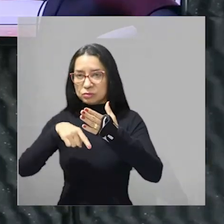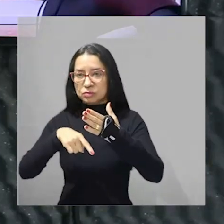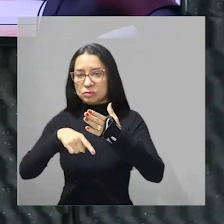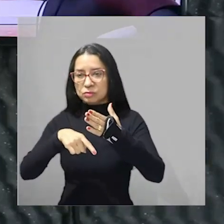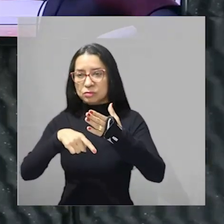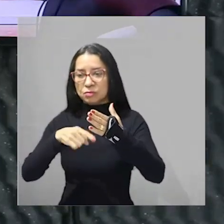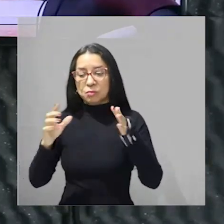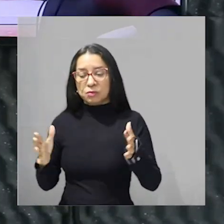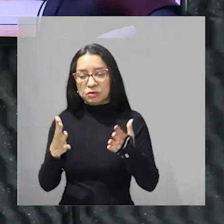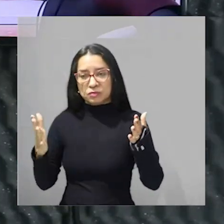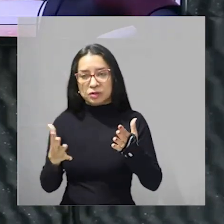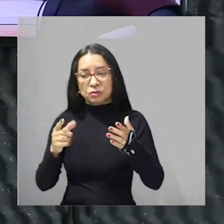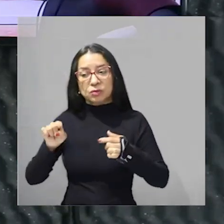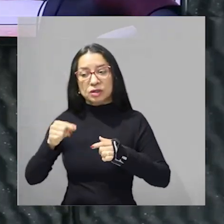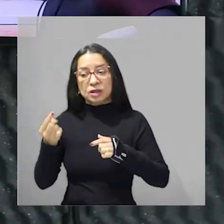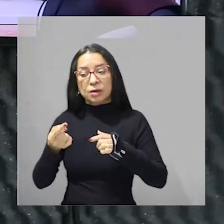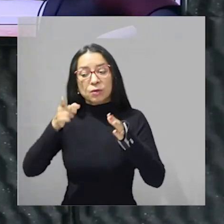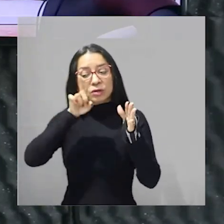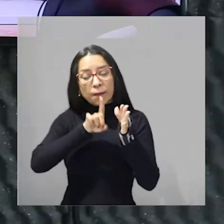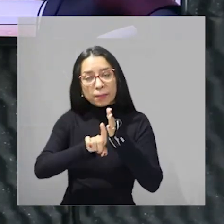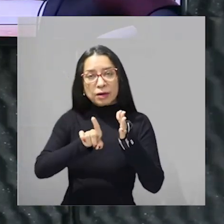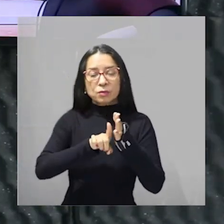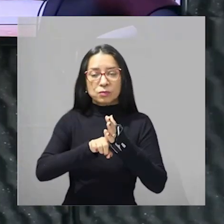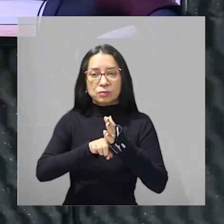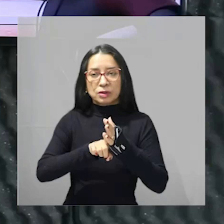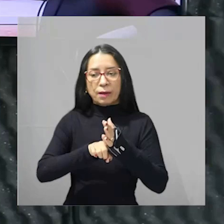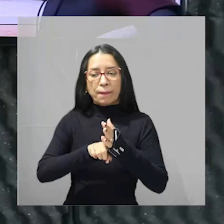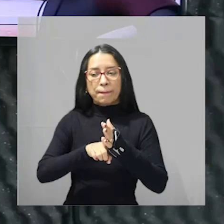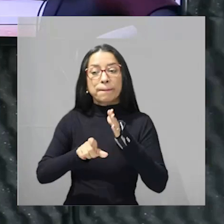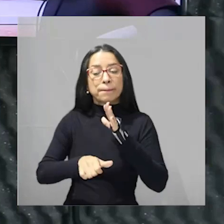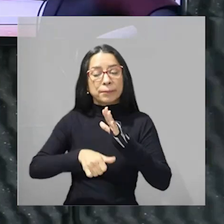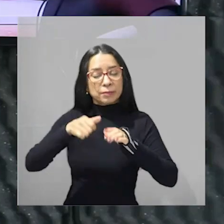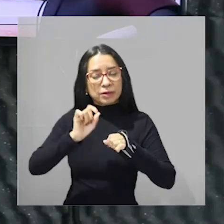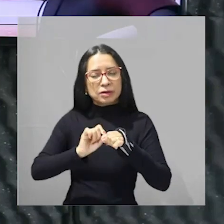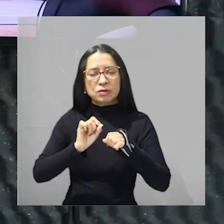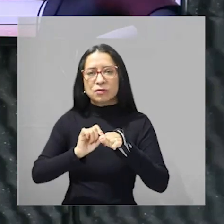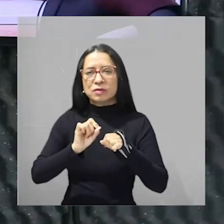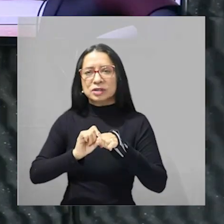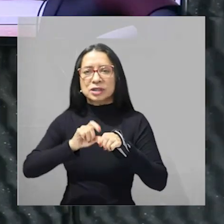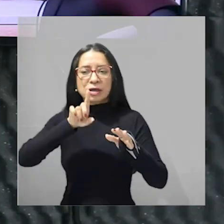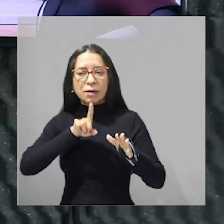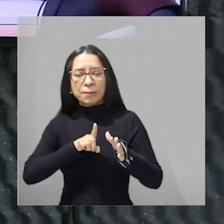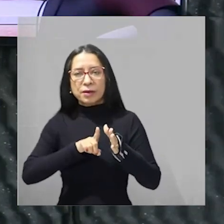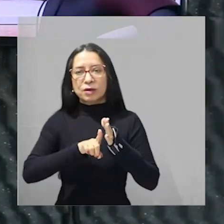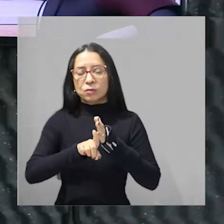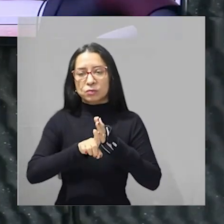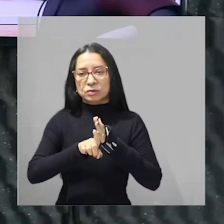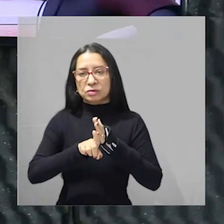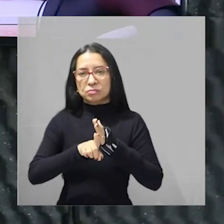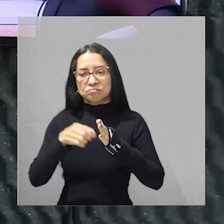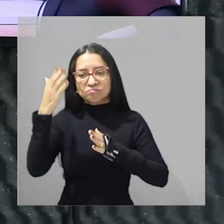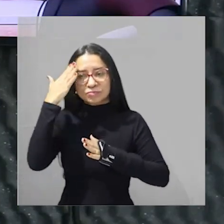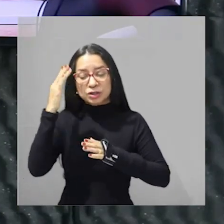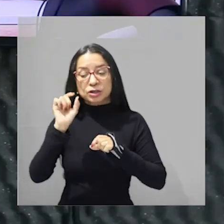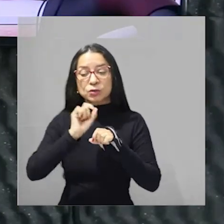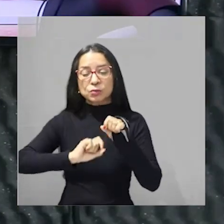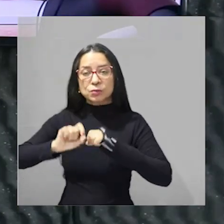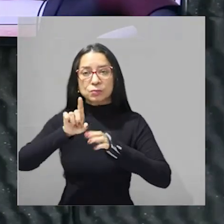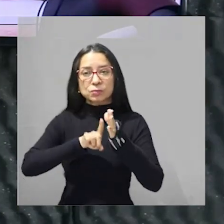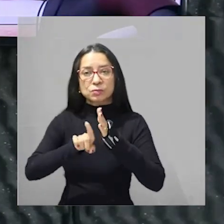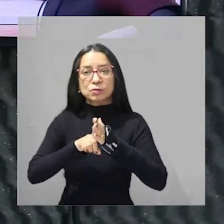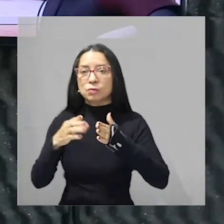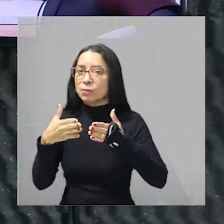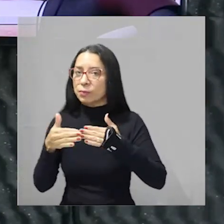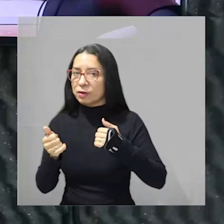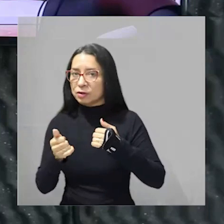a questão quer saber. Nós vamos fazer a análise inicial do comando. Tá? Entendendo o que a questão nos pede, para a partir